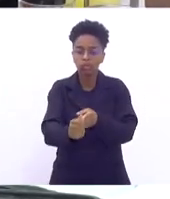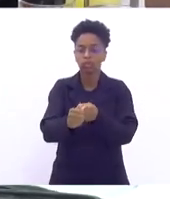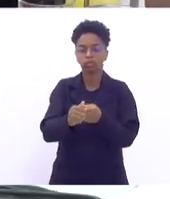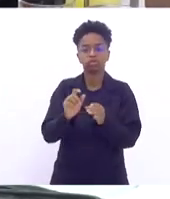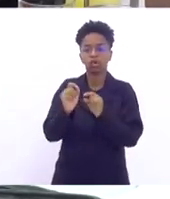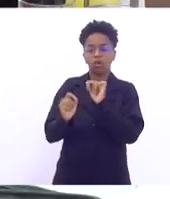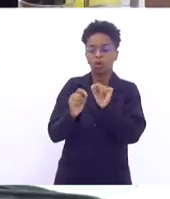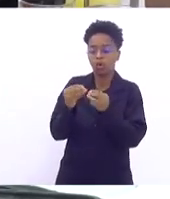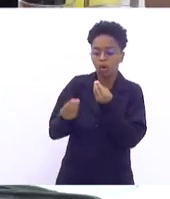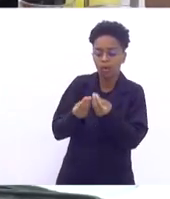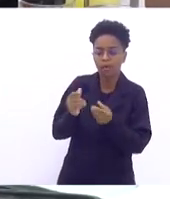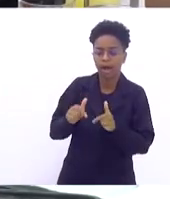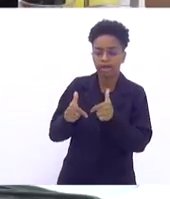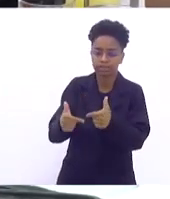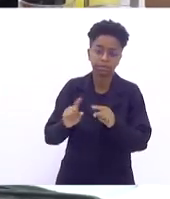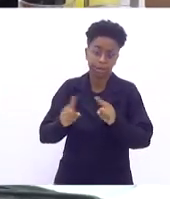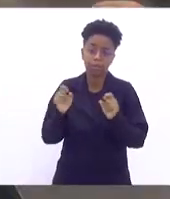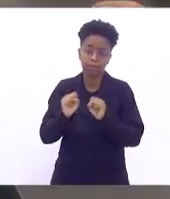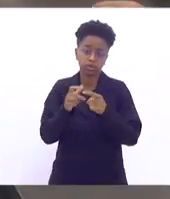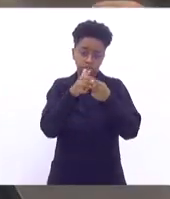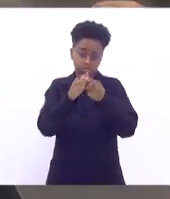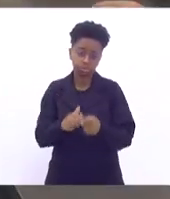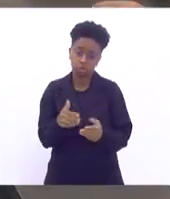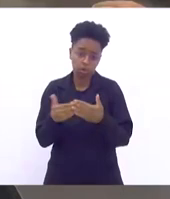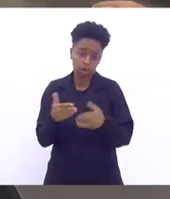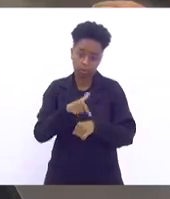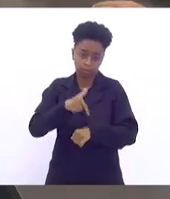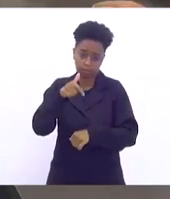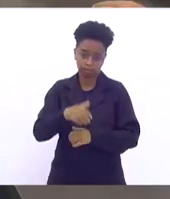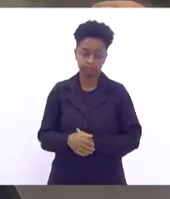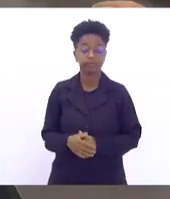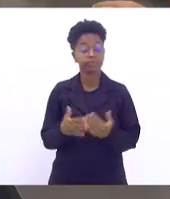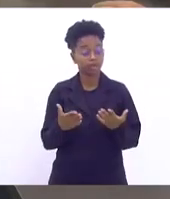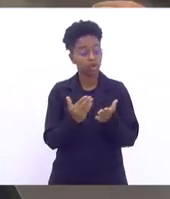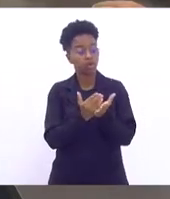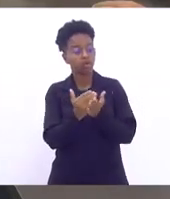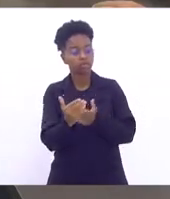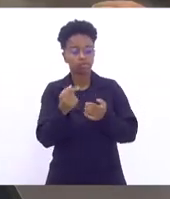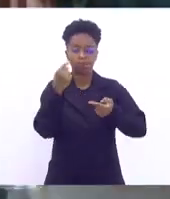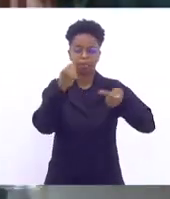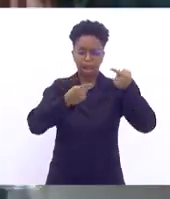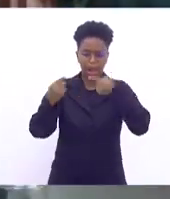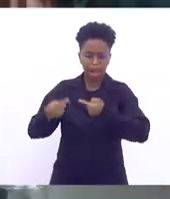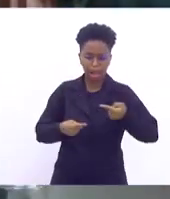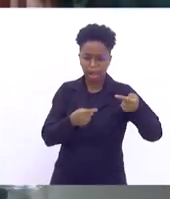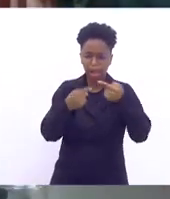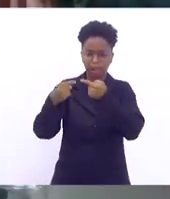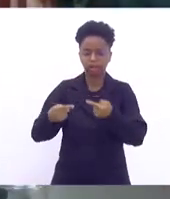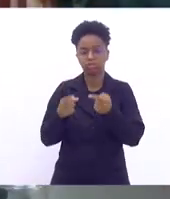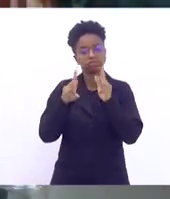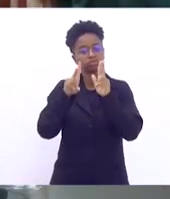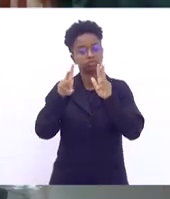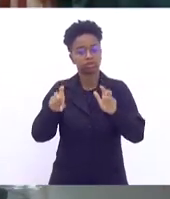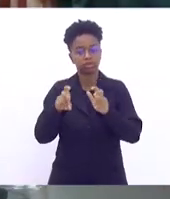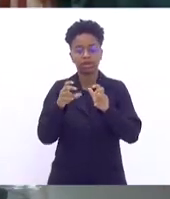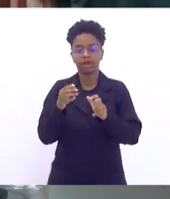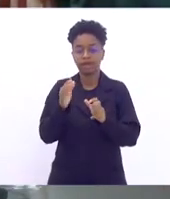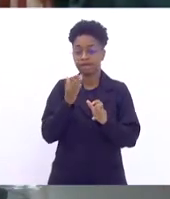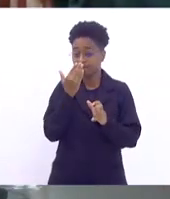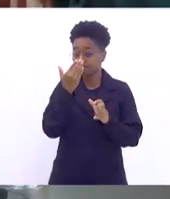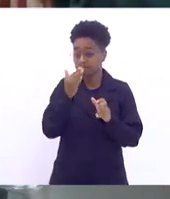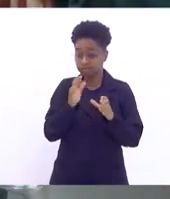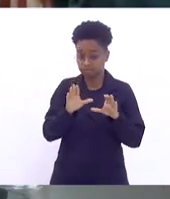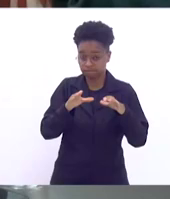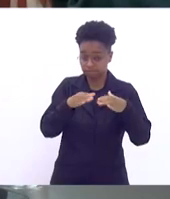podem ser revistas em qualquer momento obviamente então quando começou assim essas polêmicas sobre frente a gente pediu o